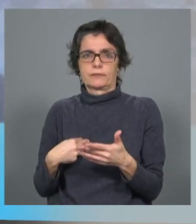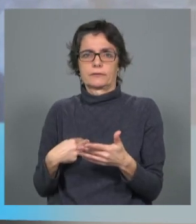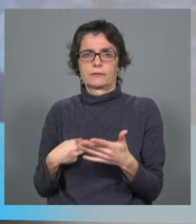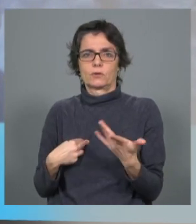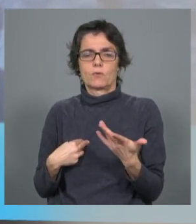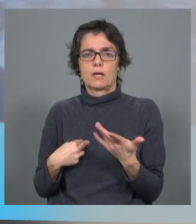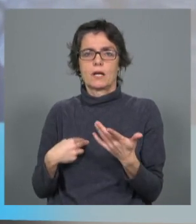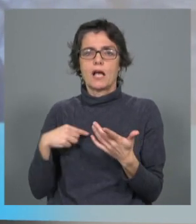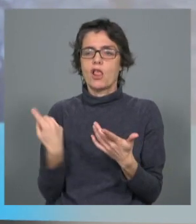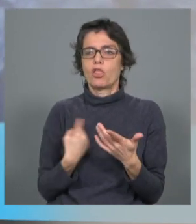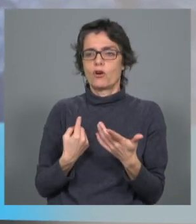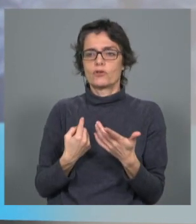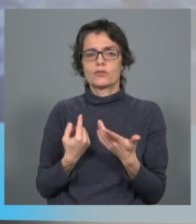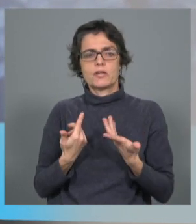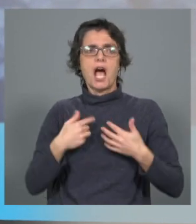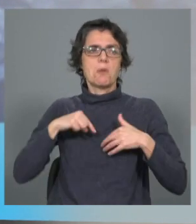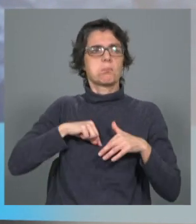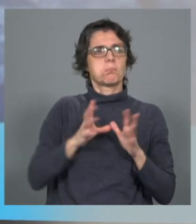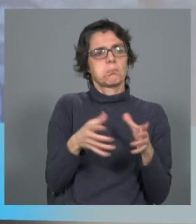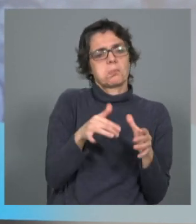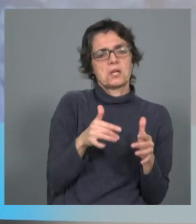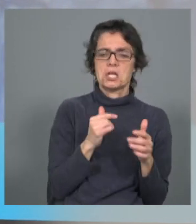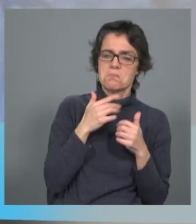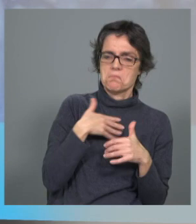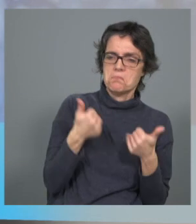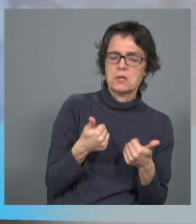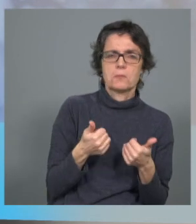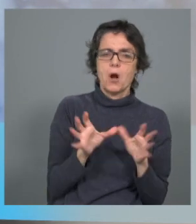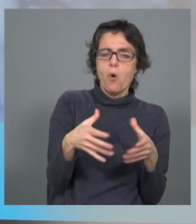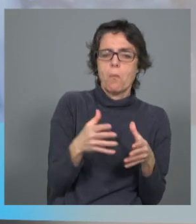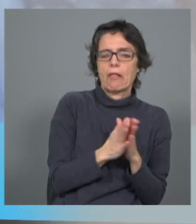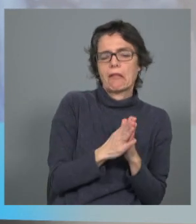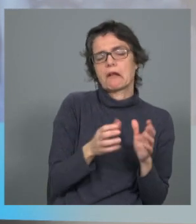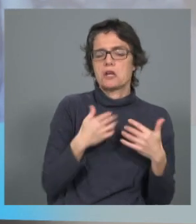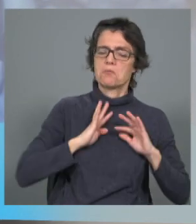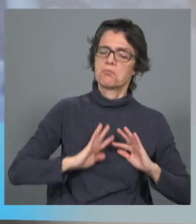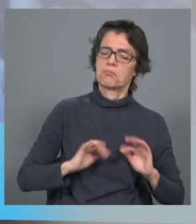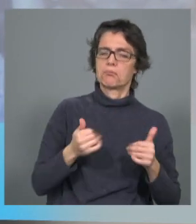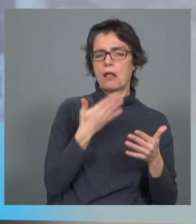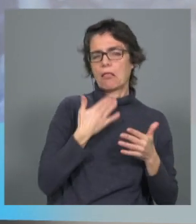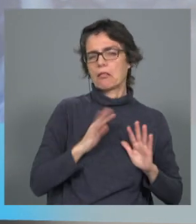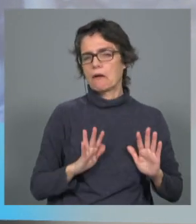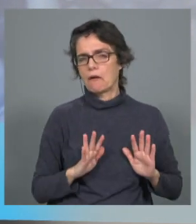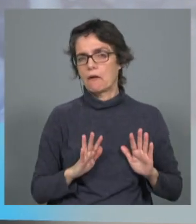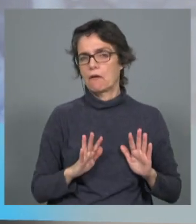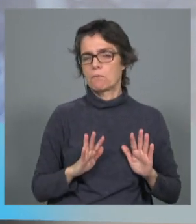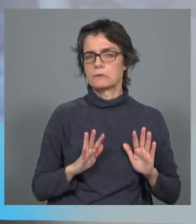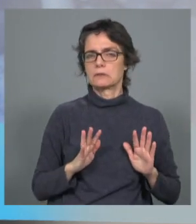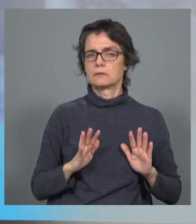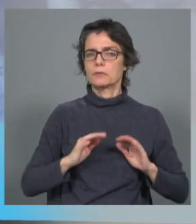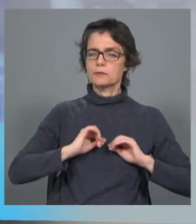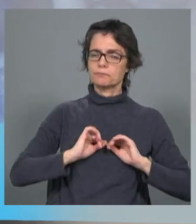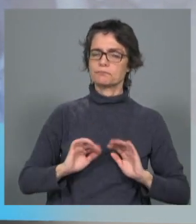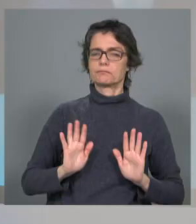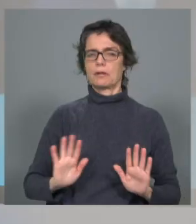como zona de segurança e conforto, fechado nas nossas comunidades, fechado, para utilizar a imagem que agora utilizamos, nas nossas bolhas, não